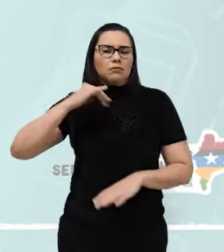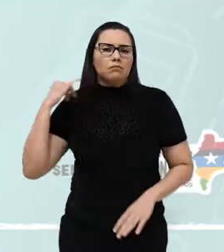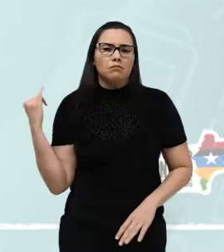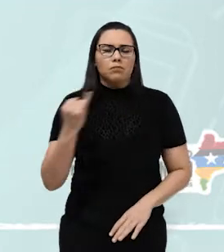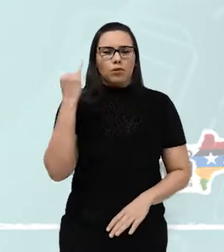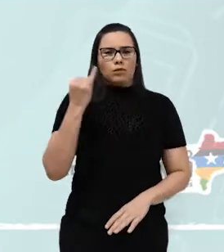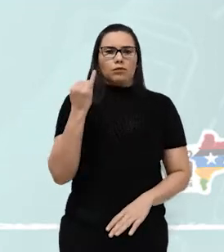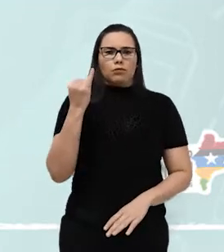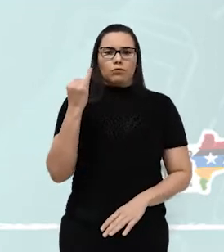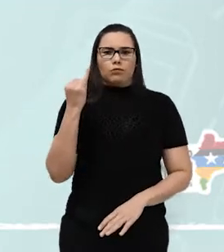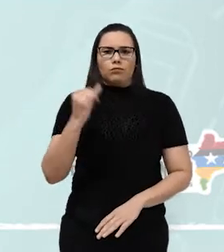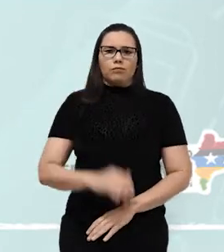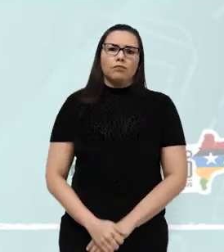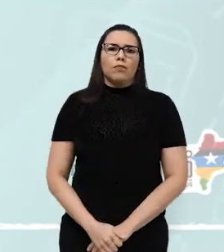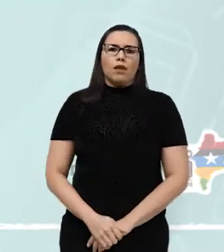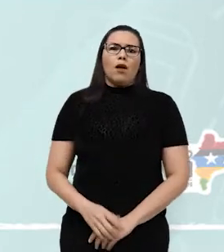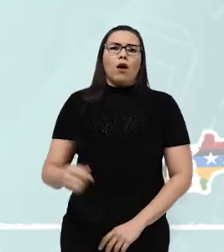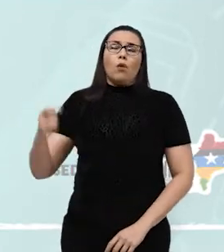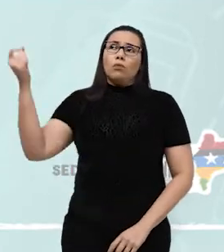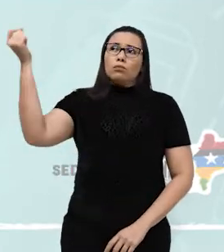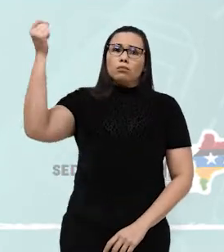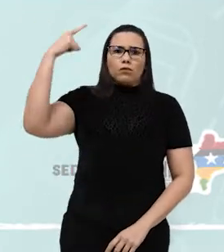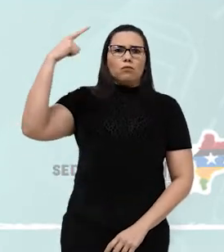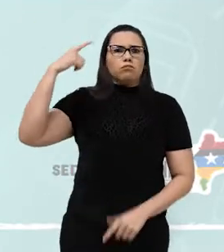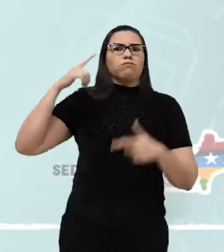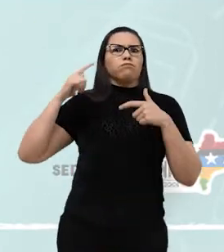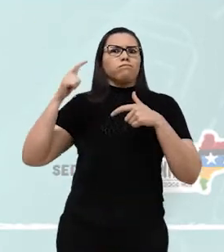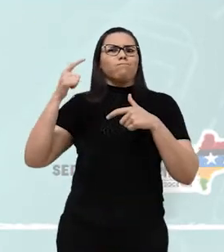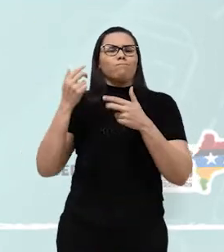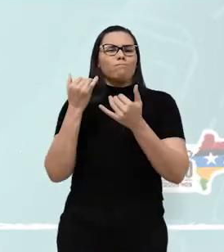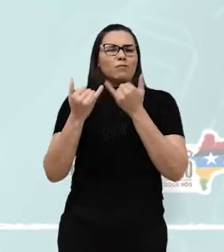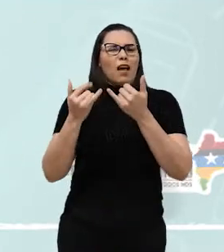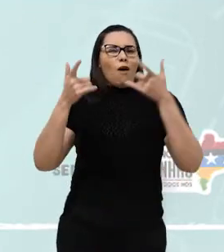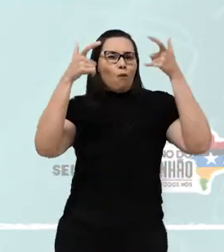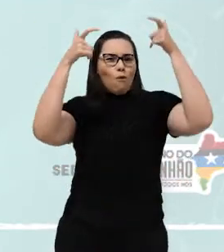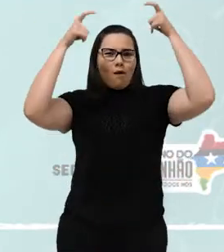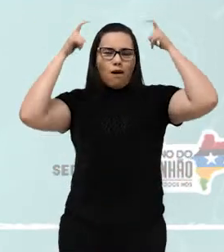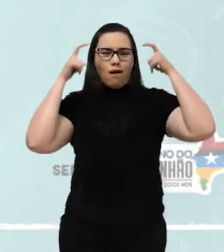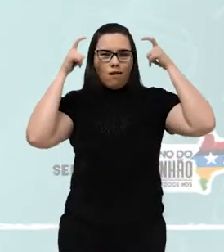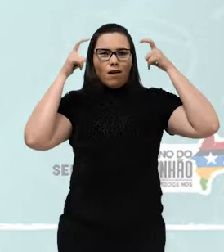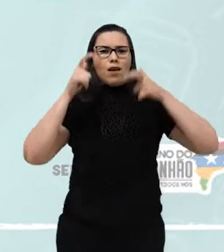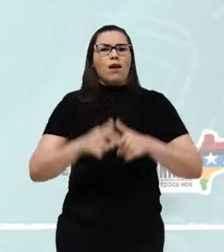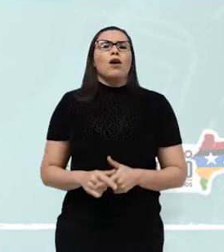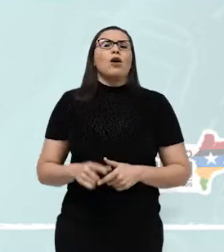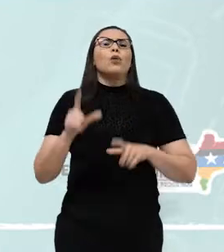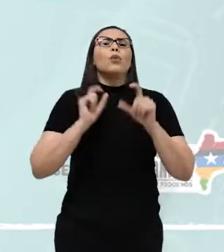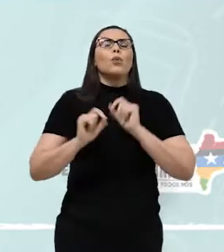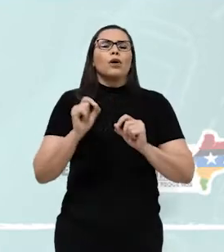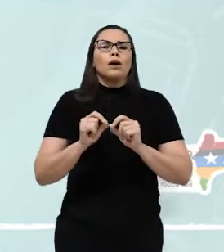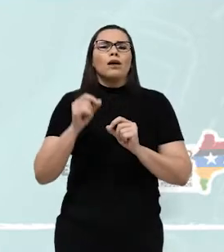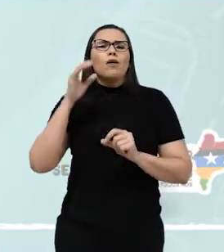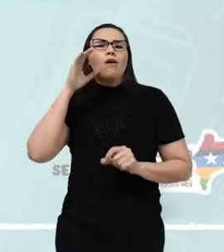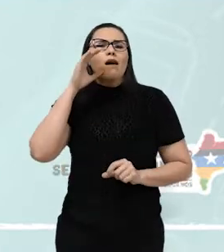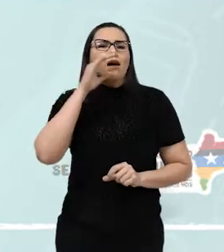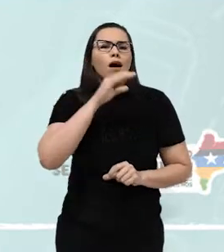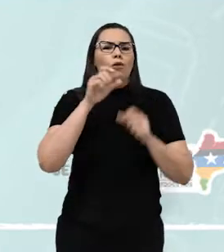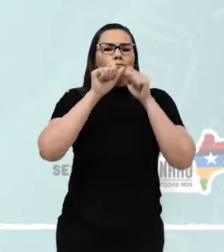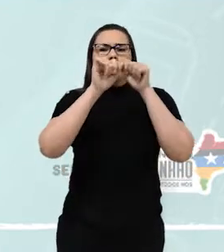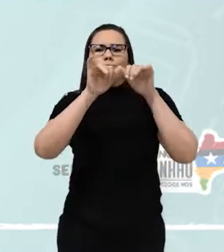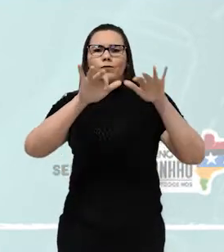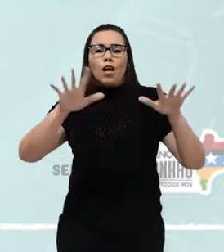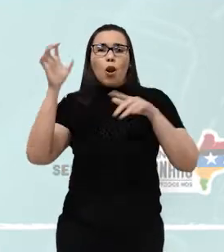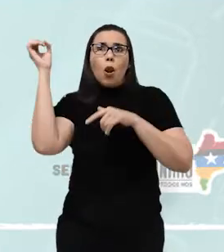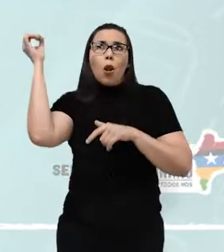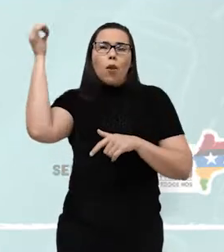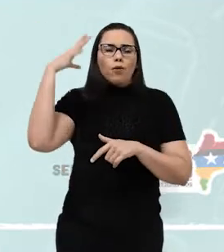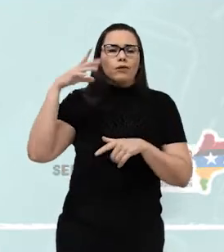vivos eles não teriam energia para eles desempenharem as suas atividades. Agora, como que a gente consegue obter essa energia do